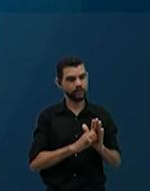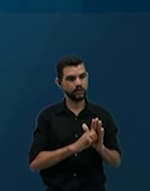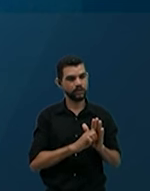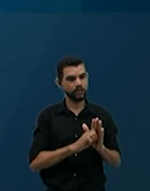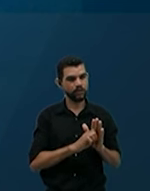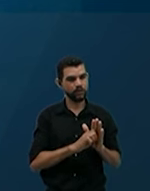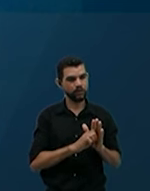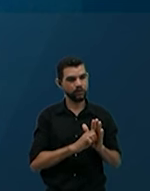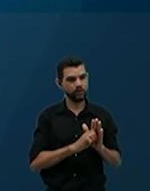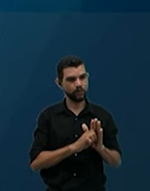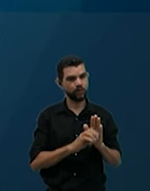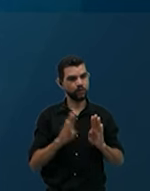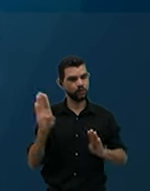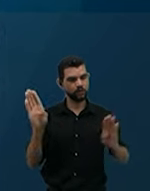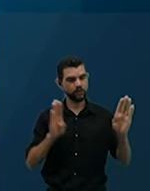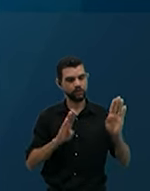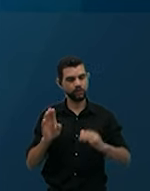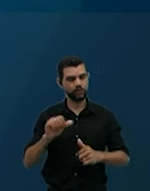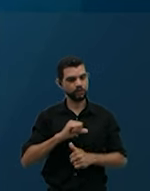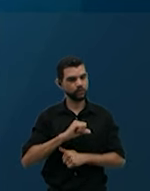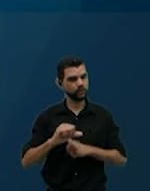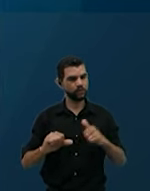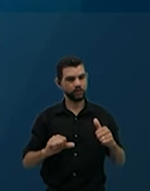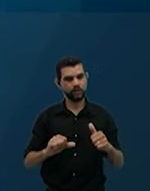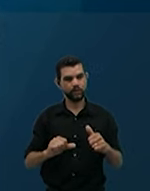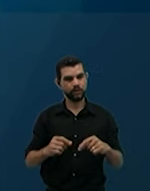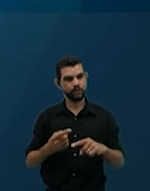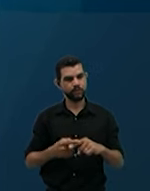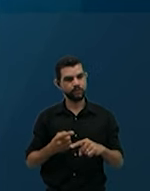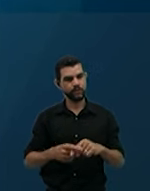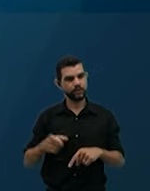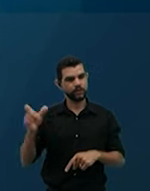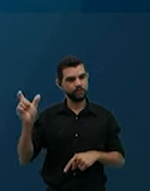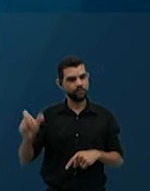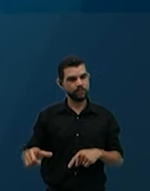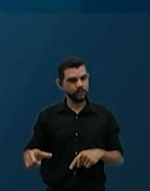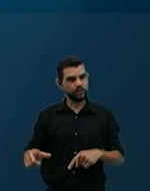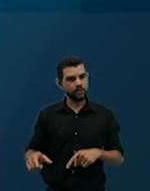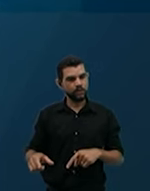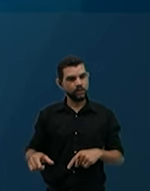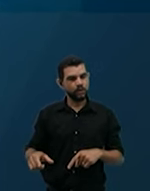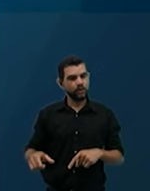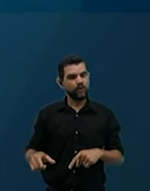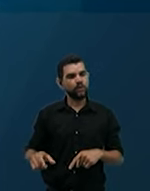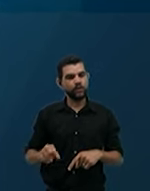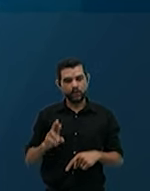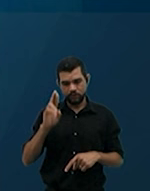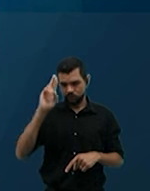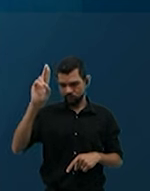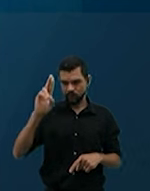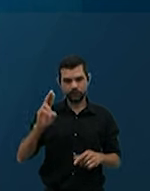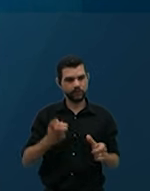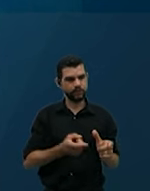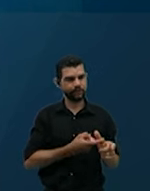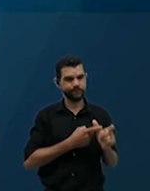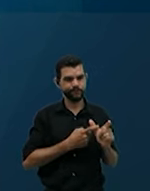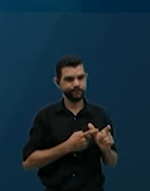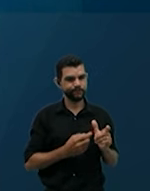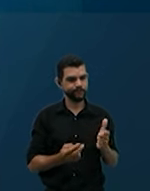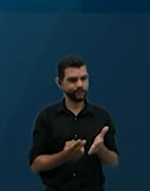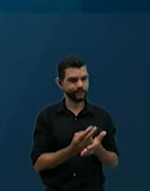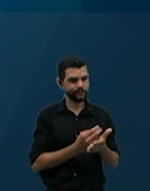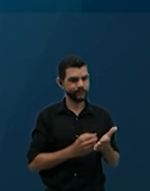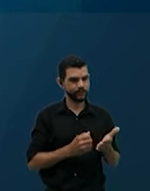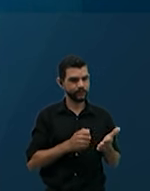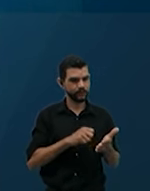ato não tem aptidão para modificar a definição legal do sujeito passivo da obrigação tributária. 3.